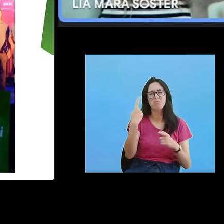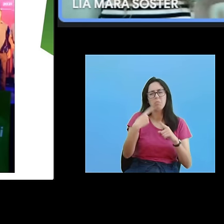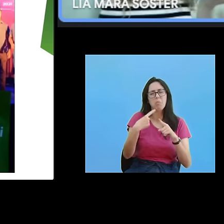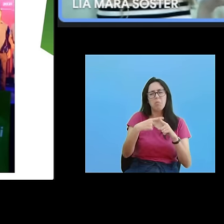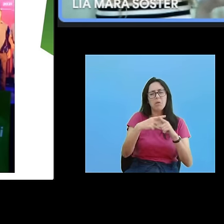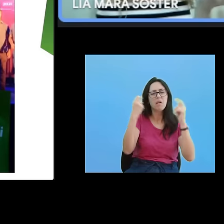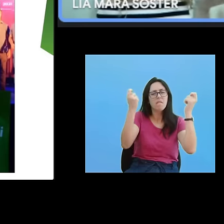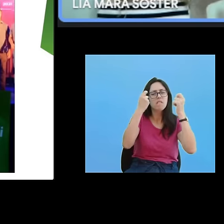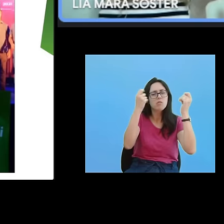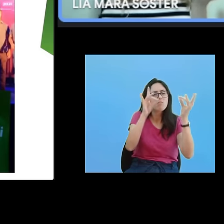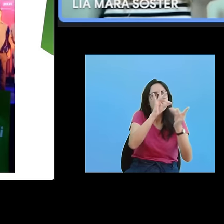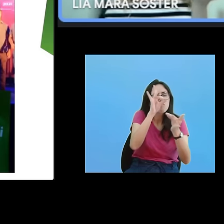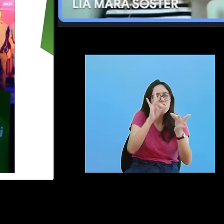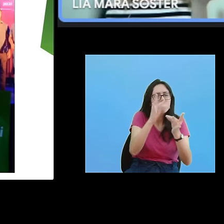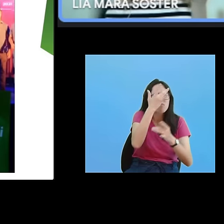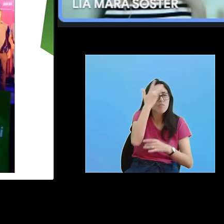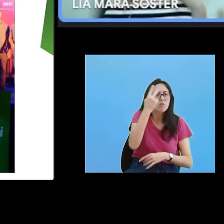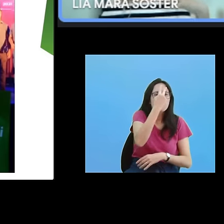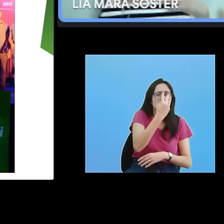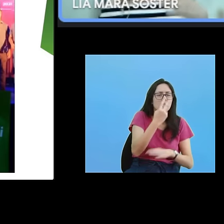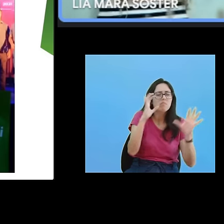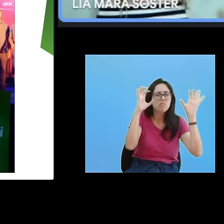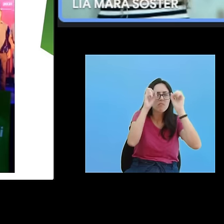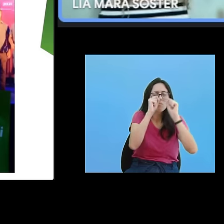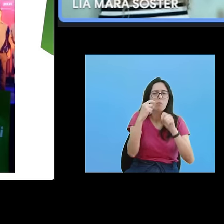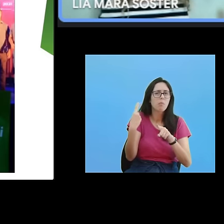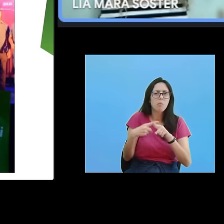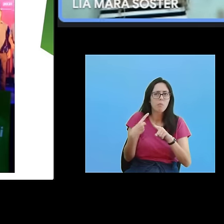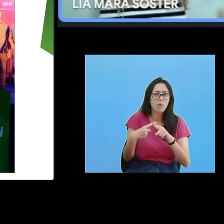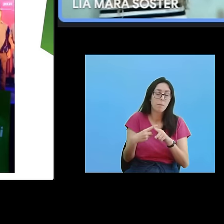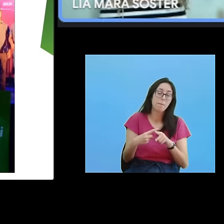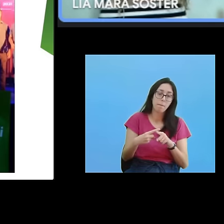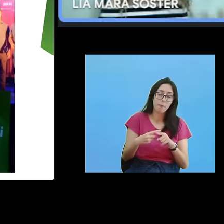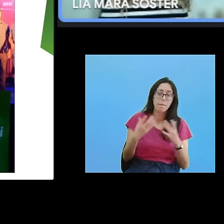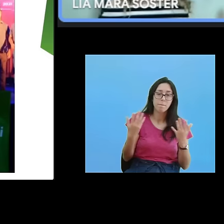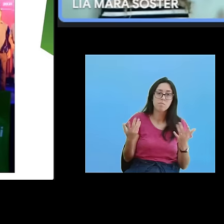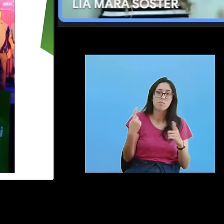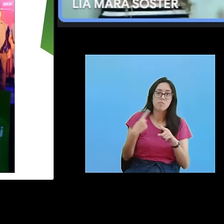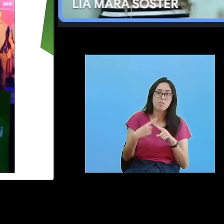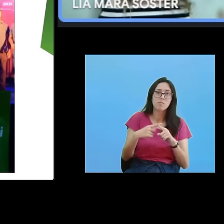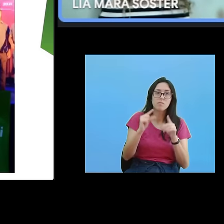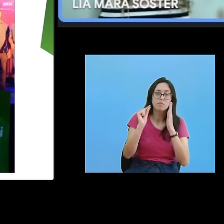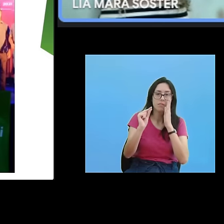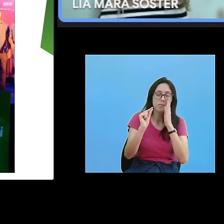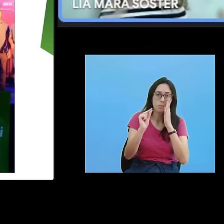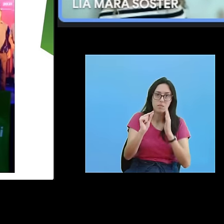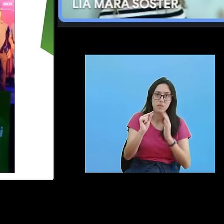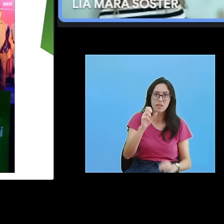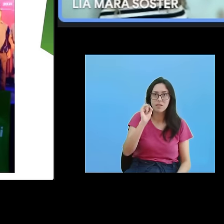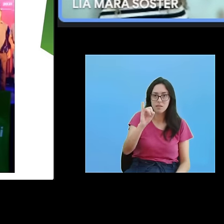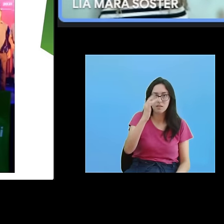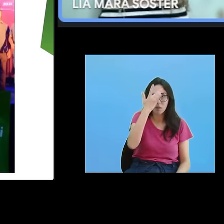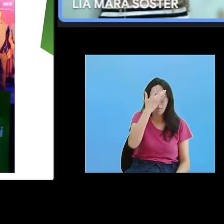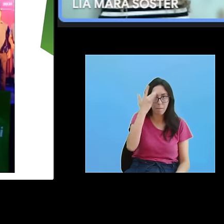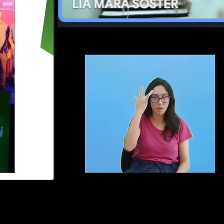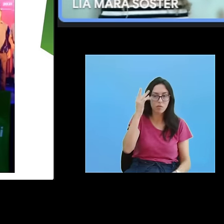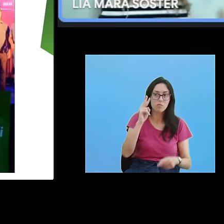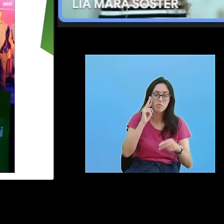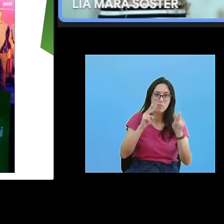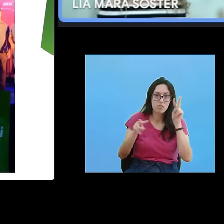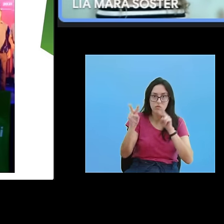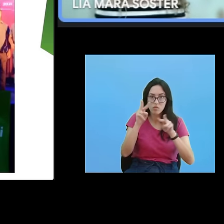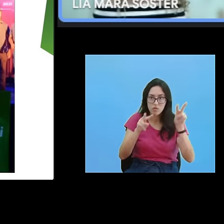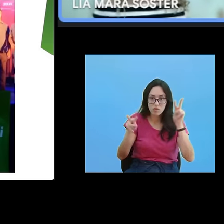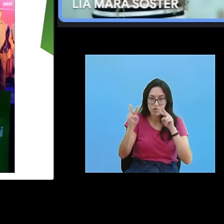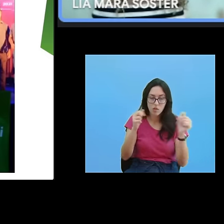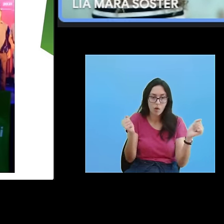para pessoas cegas e com baixa visão? Porque tendenciosamente, quando nós temos pessoas que enxergam no mesmo evento